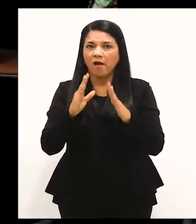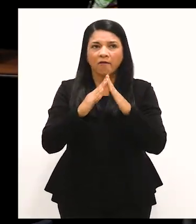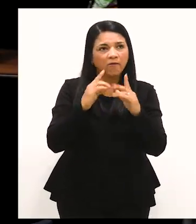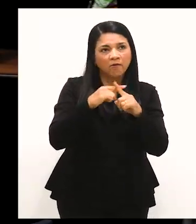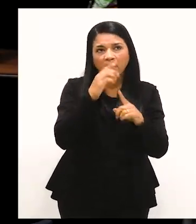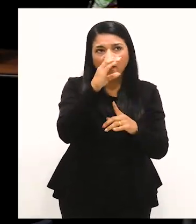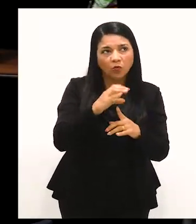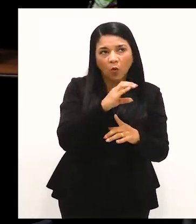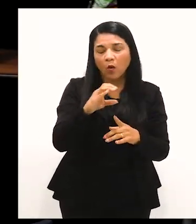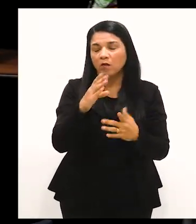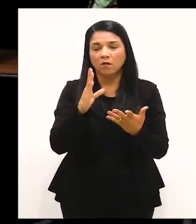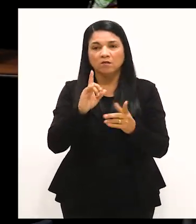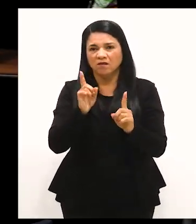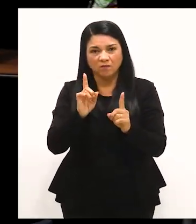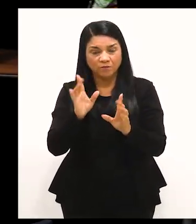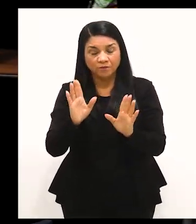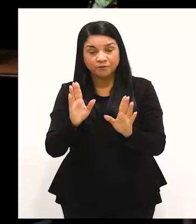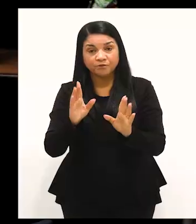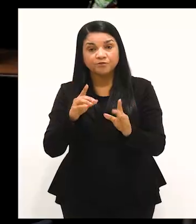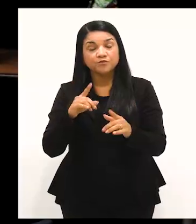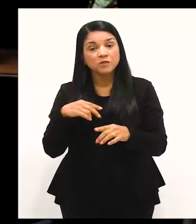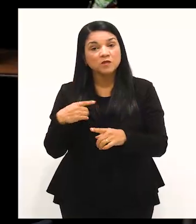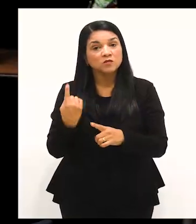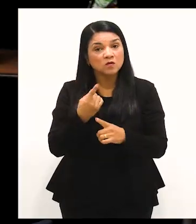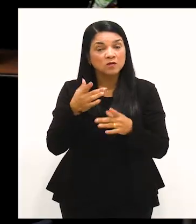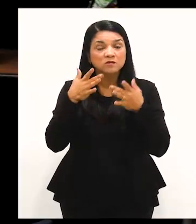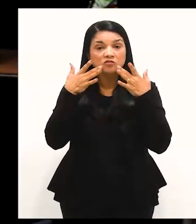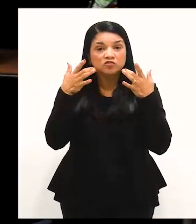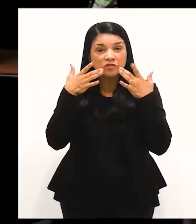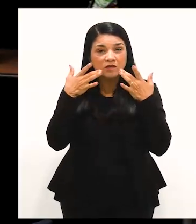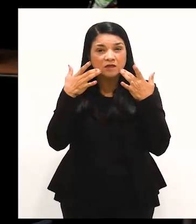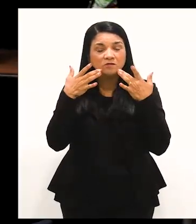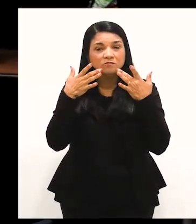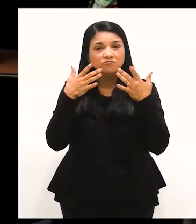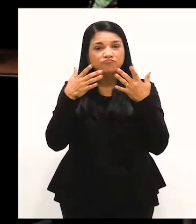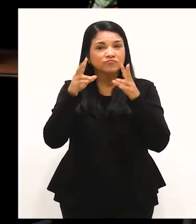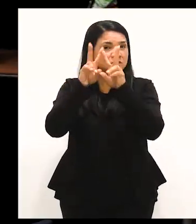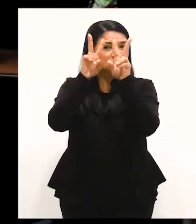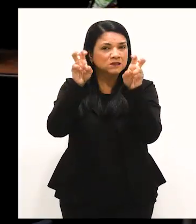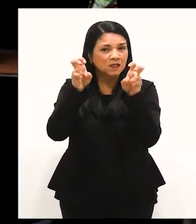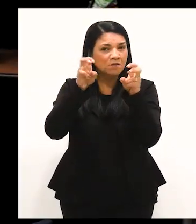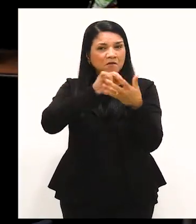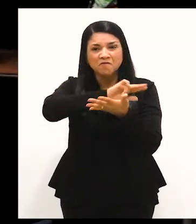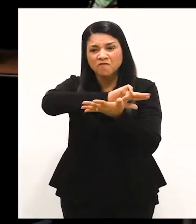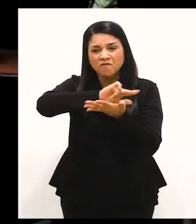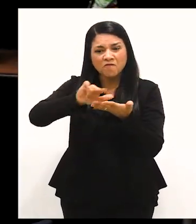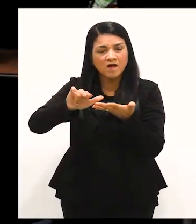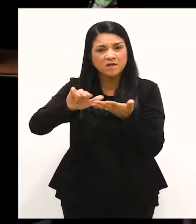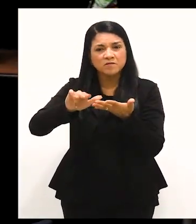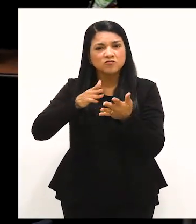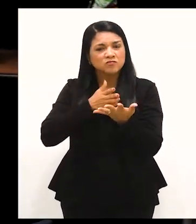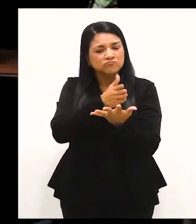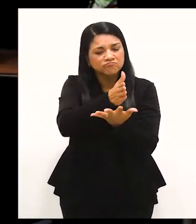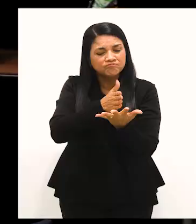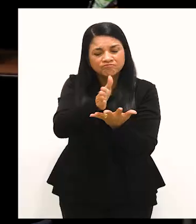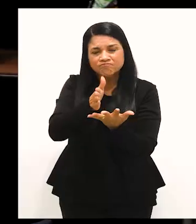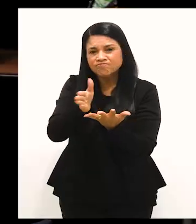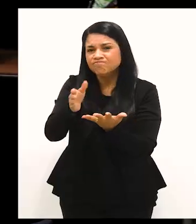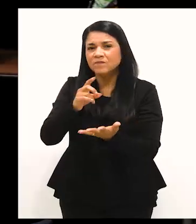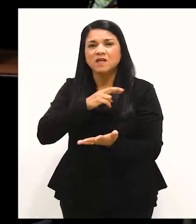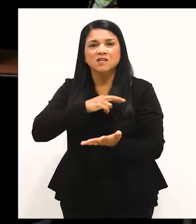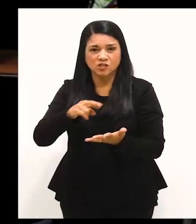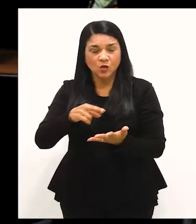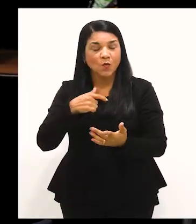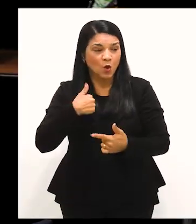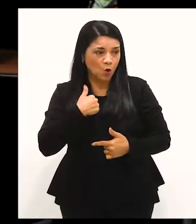Porque a Igreja Católica é central. E a gente aborda nos espetáculos da gente, a gente aborda todos os